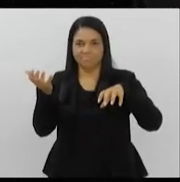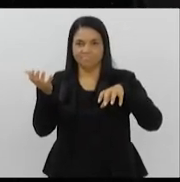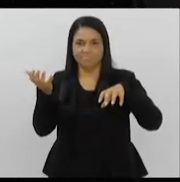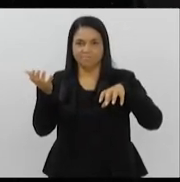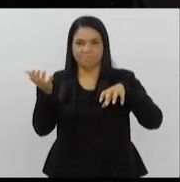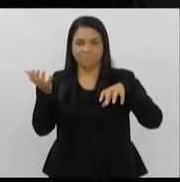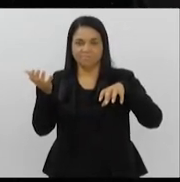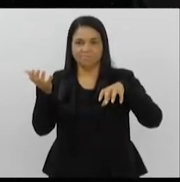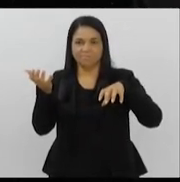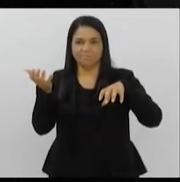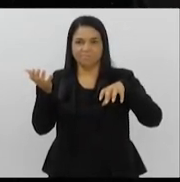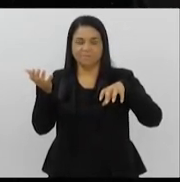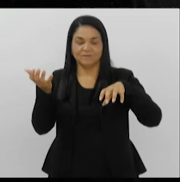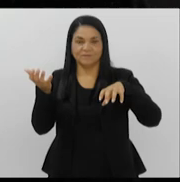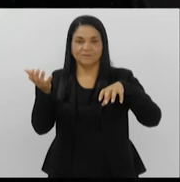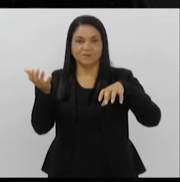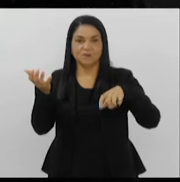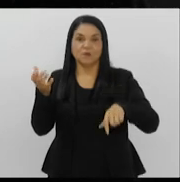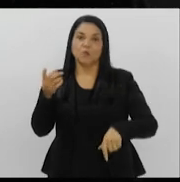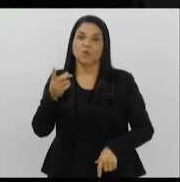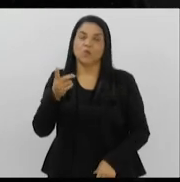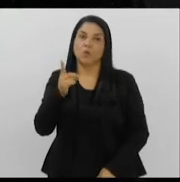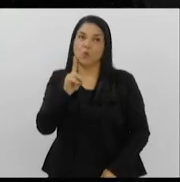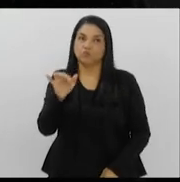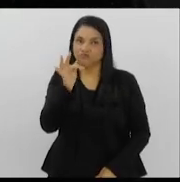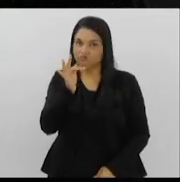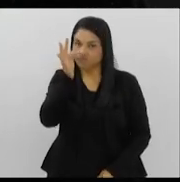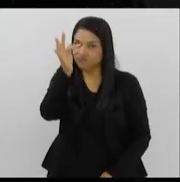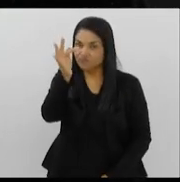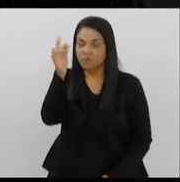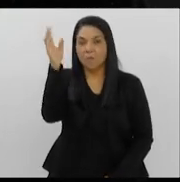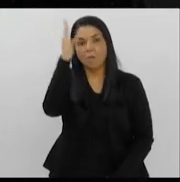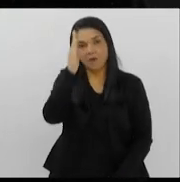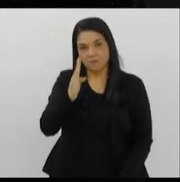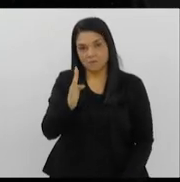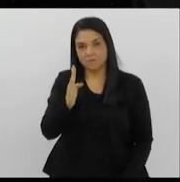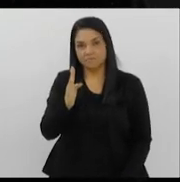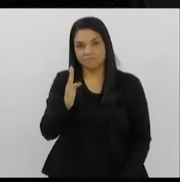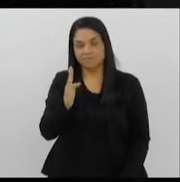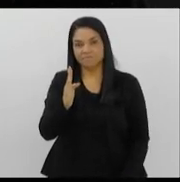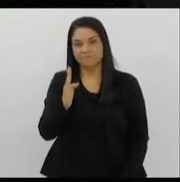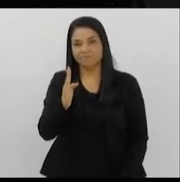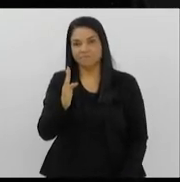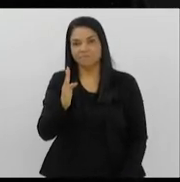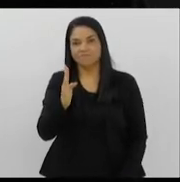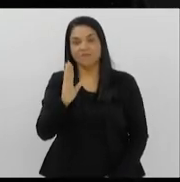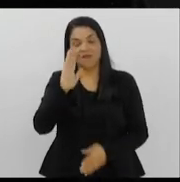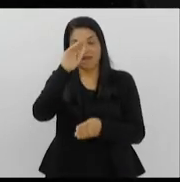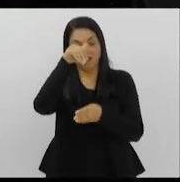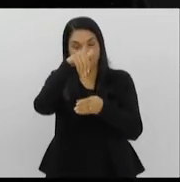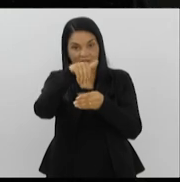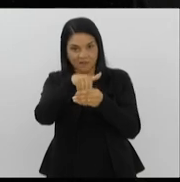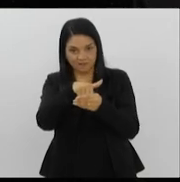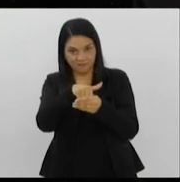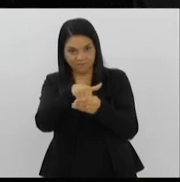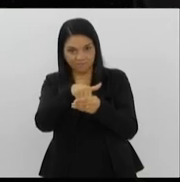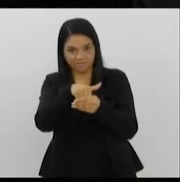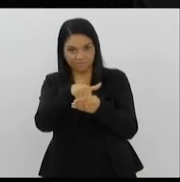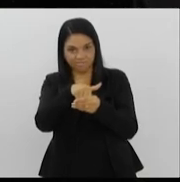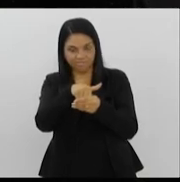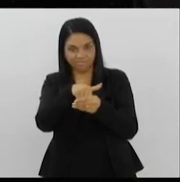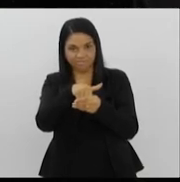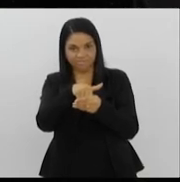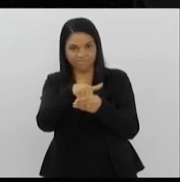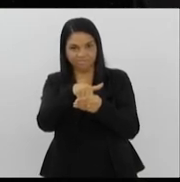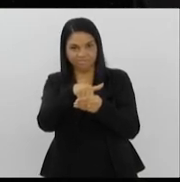um dia esse país possa ter as eleições sendo